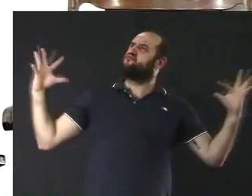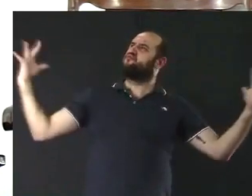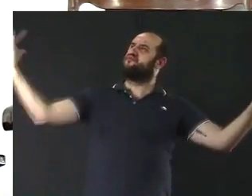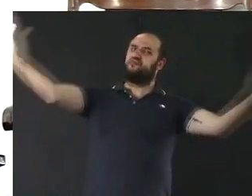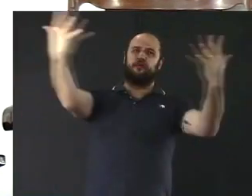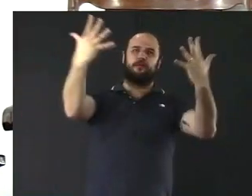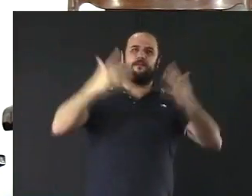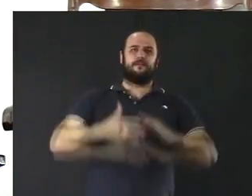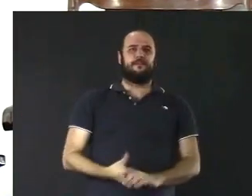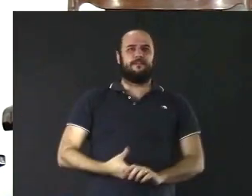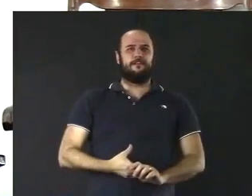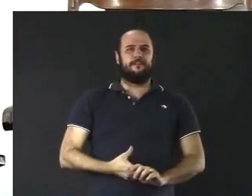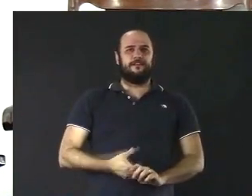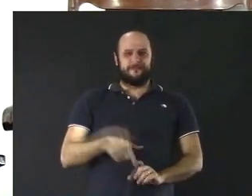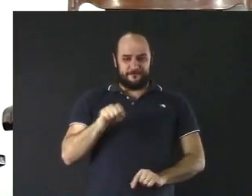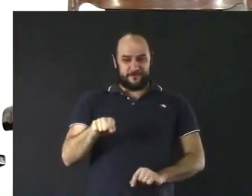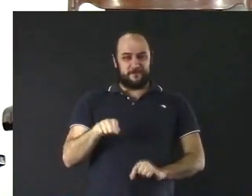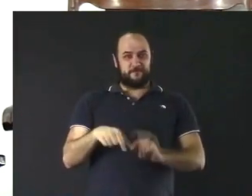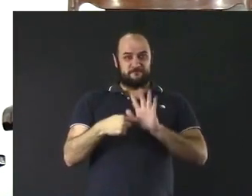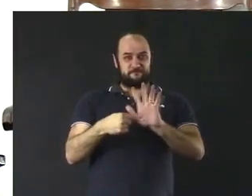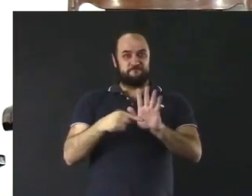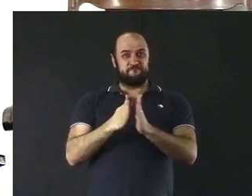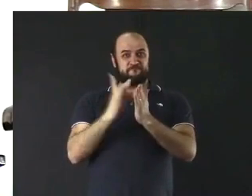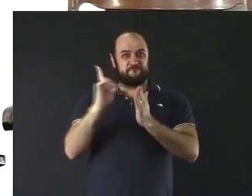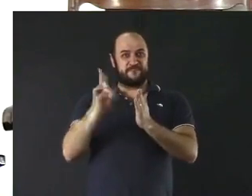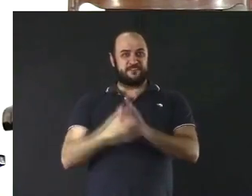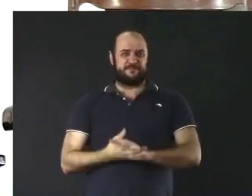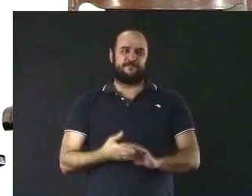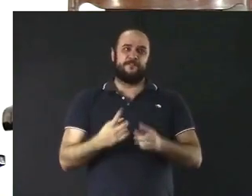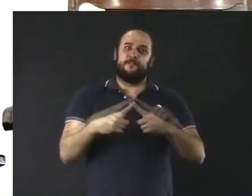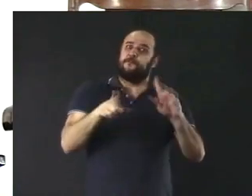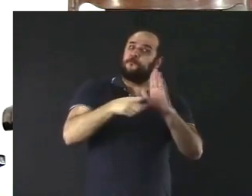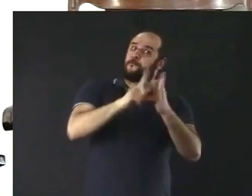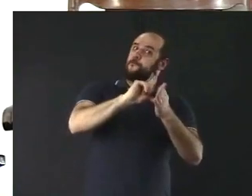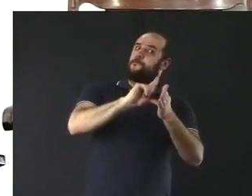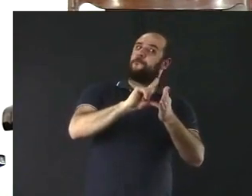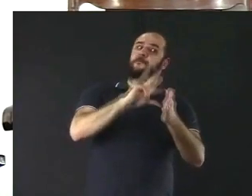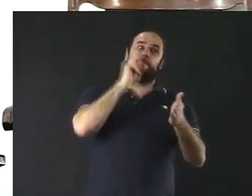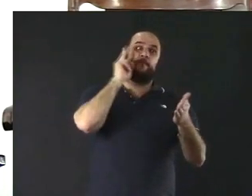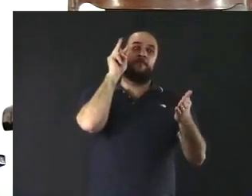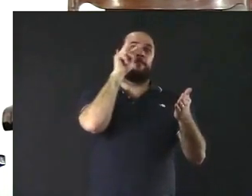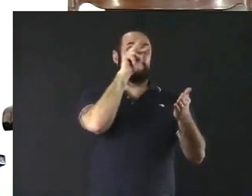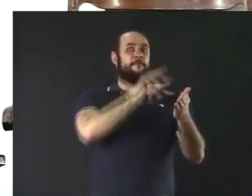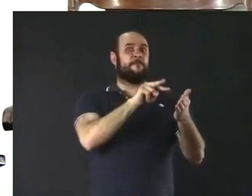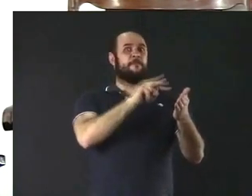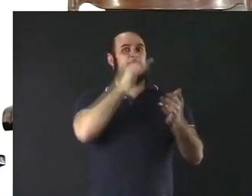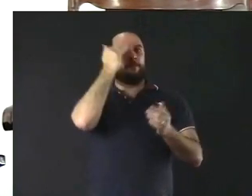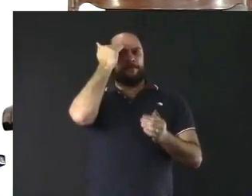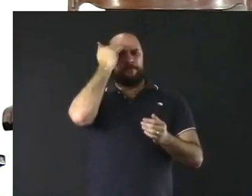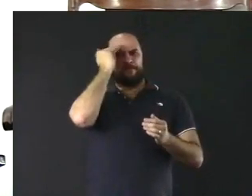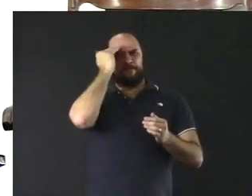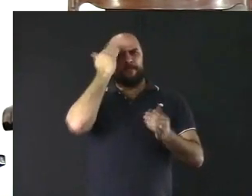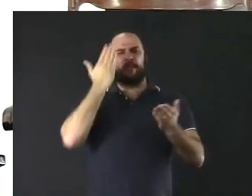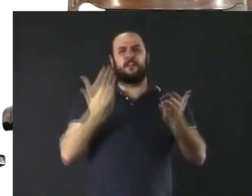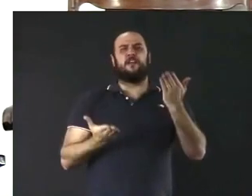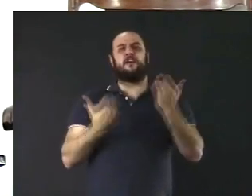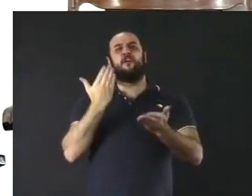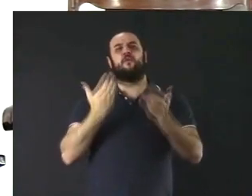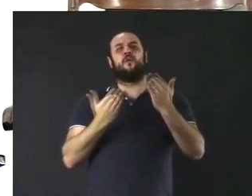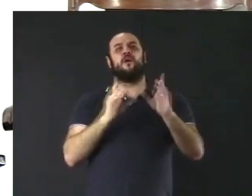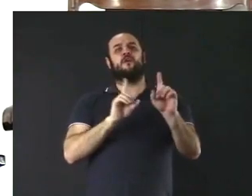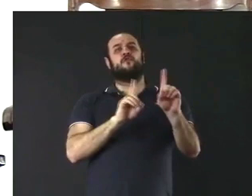ensinar. Mas antes disso, é importante nós olharmos para entendermos qual é